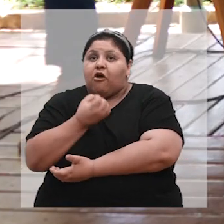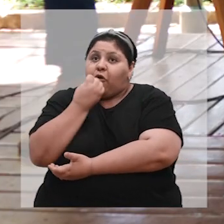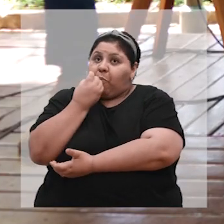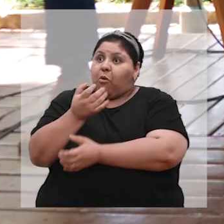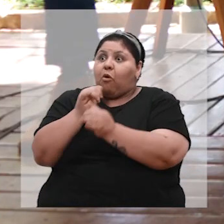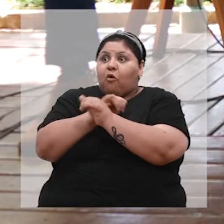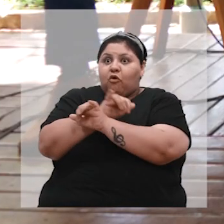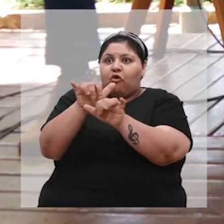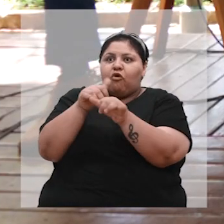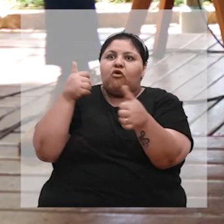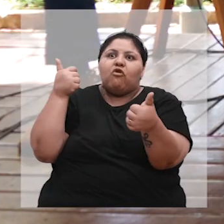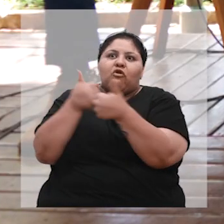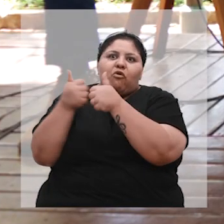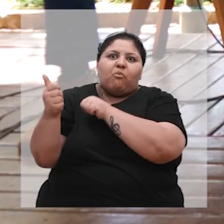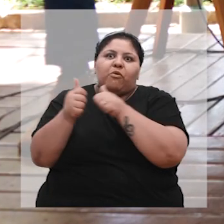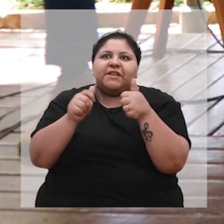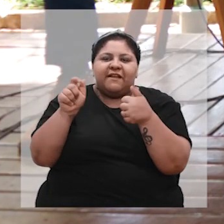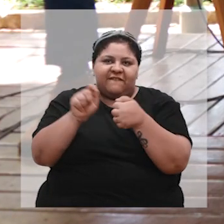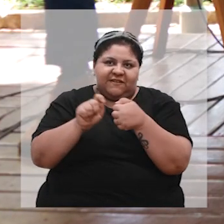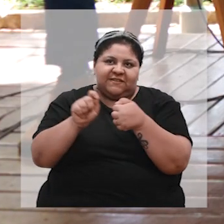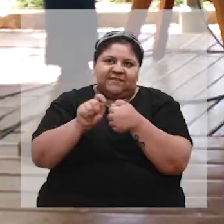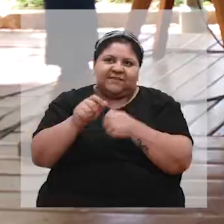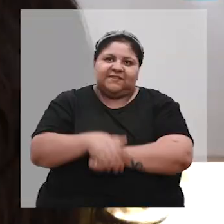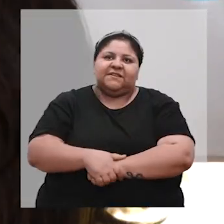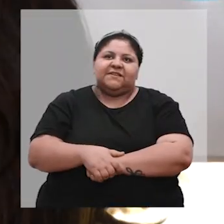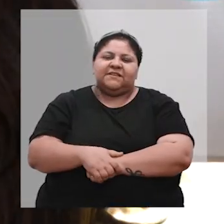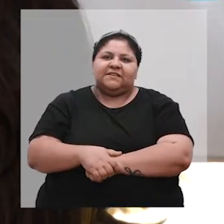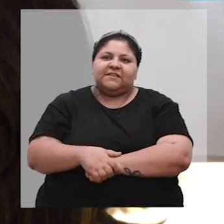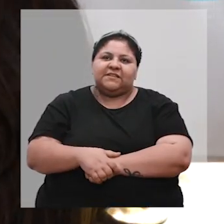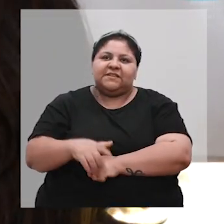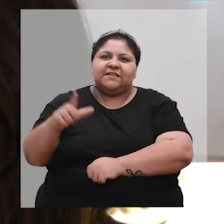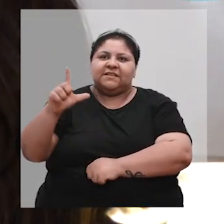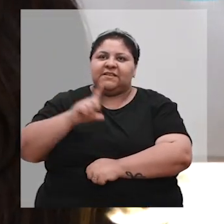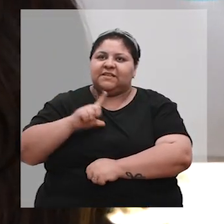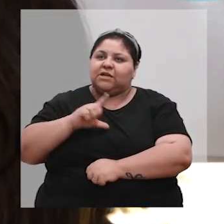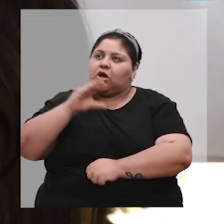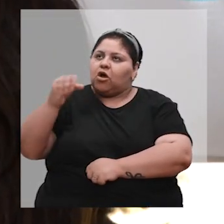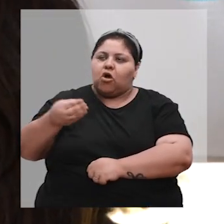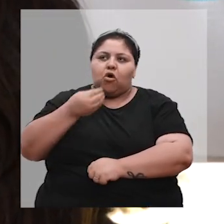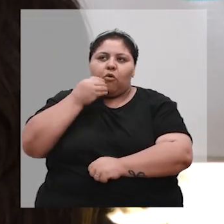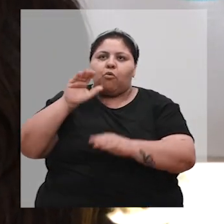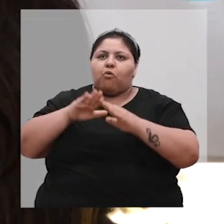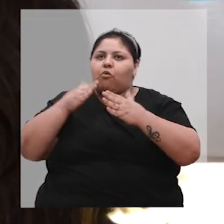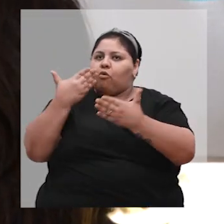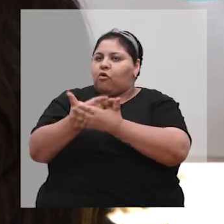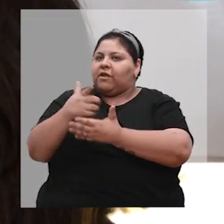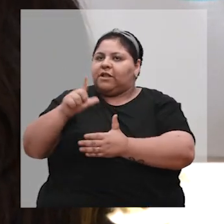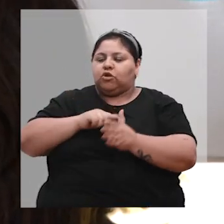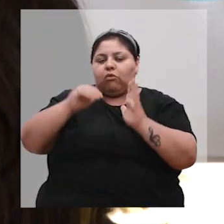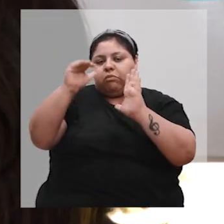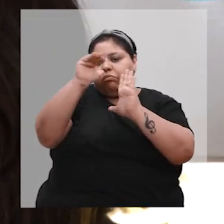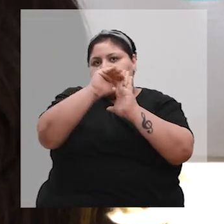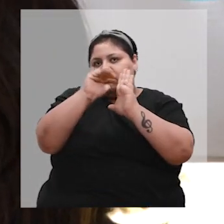seria uma boa campanha que juntos a gente poderia fazer, né? Que passar então a ter, claro que as escolas têm